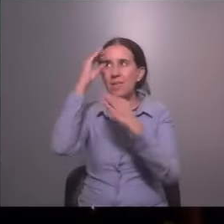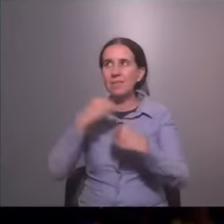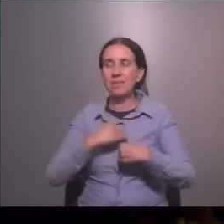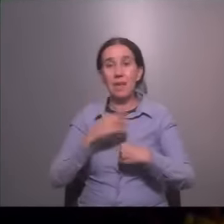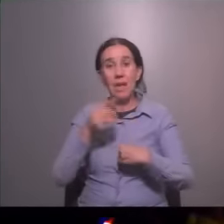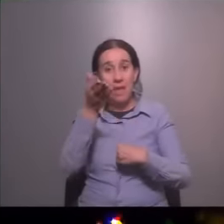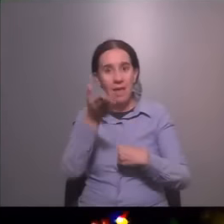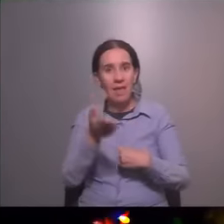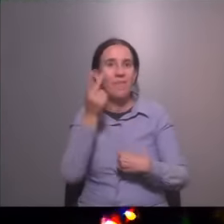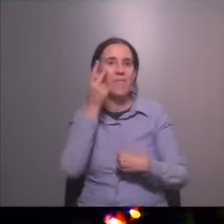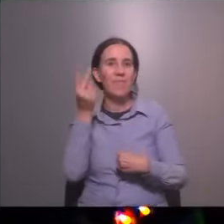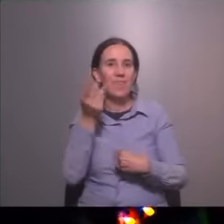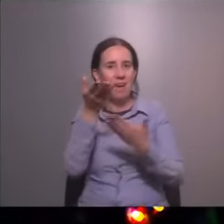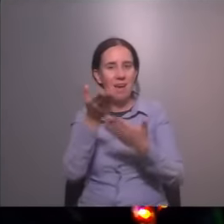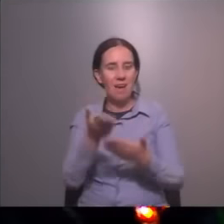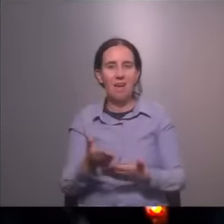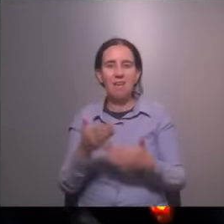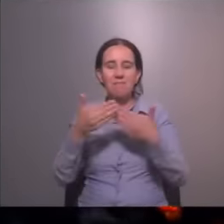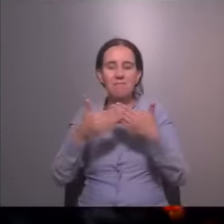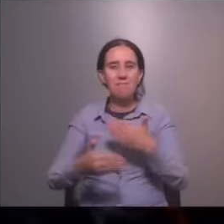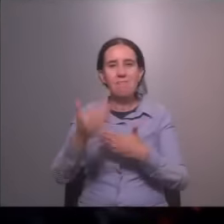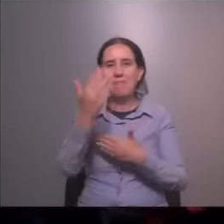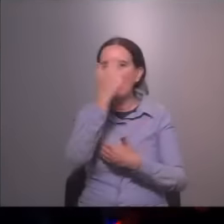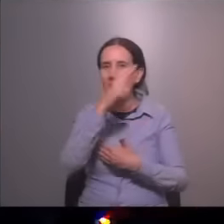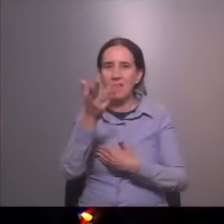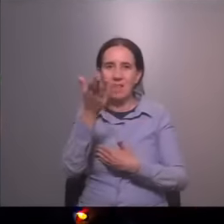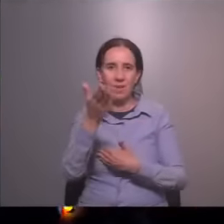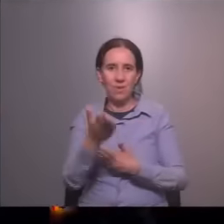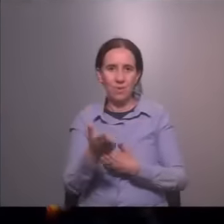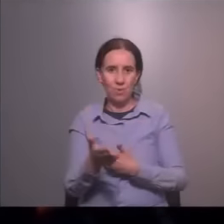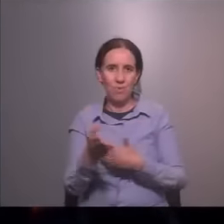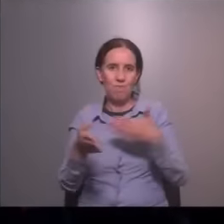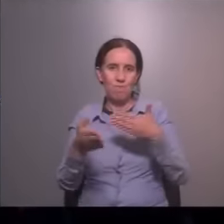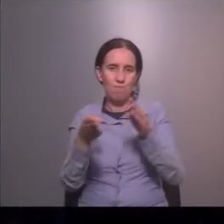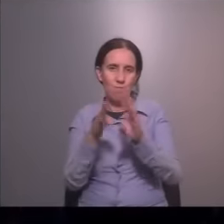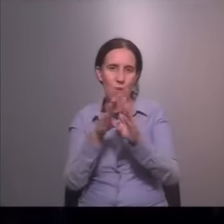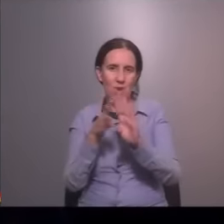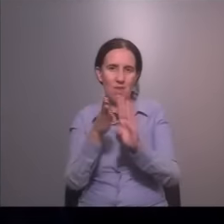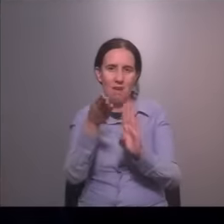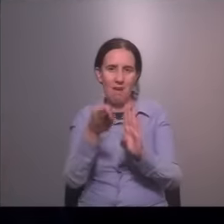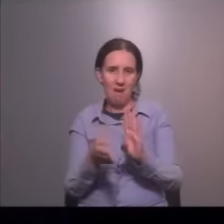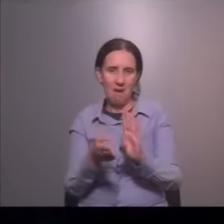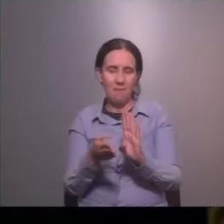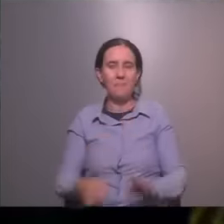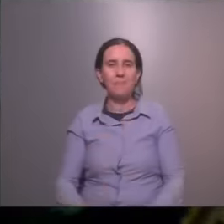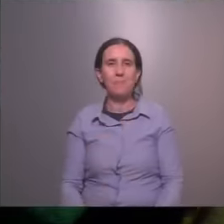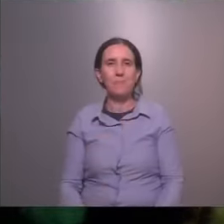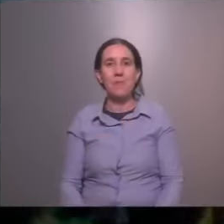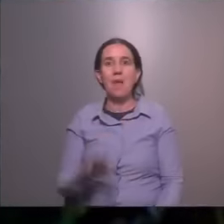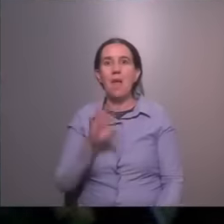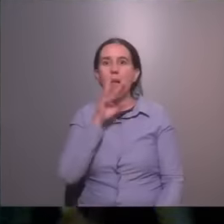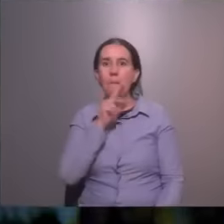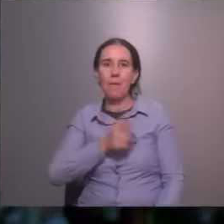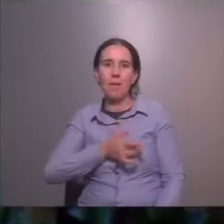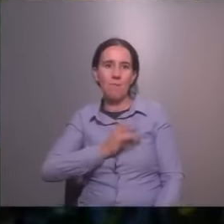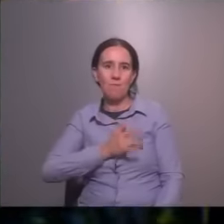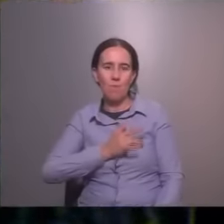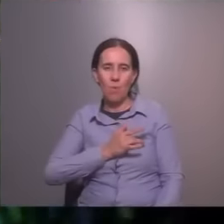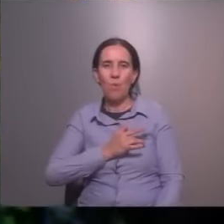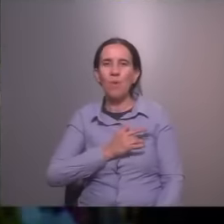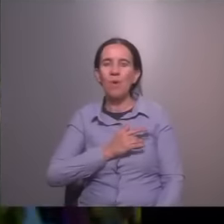vir ao nosso encontro para nos ensinares a caminhar para Cristo, Teu Filho, fonte da vida e porta da eternidade.